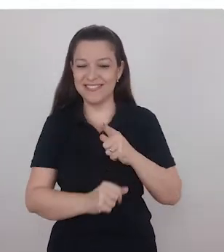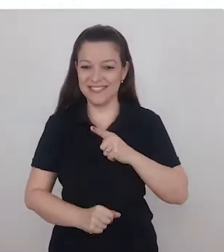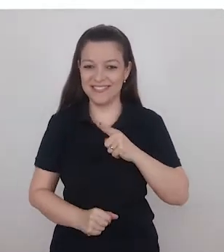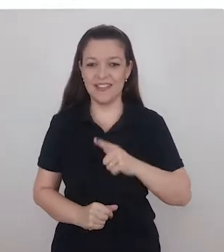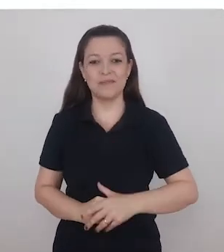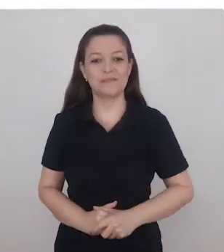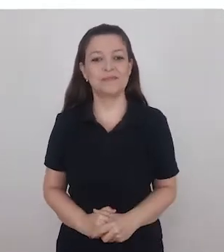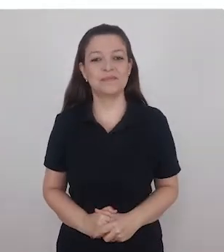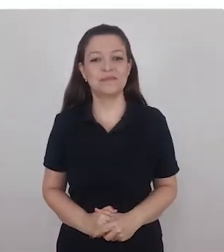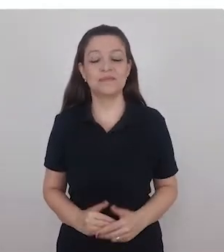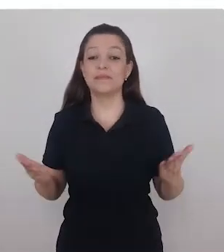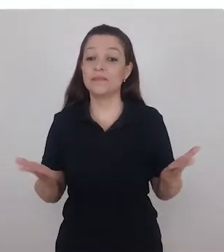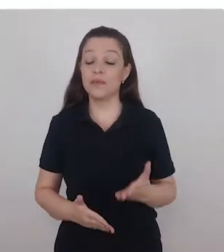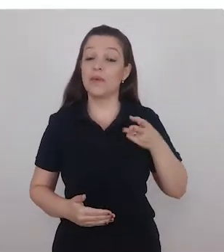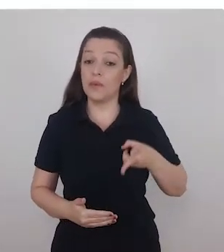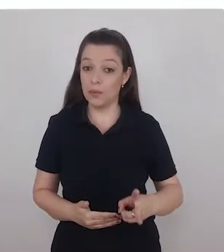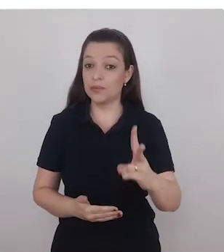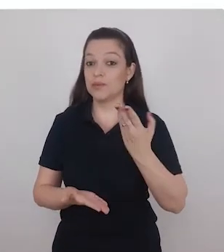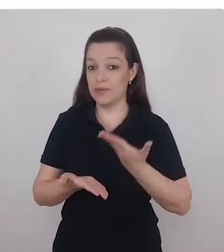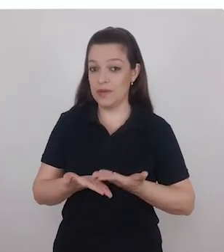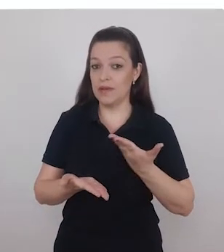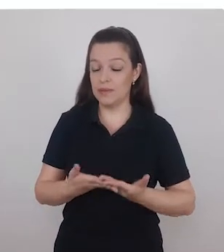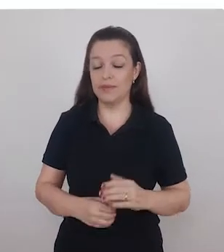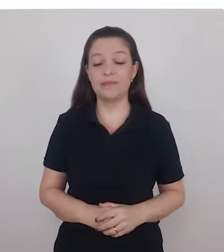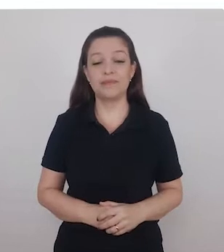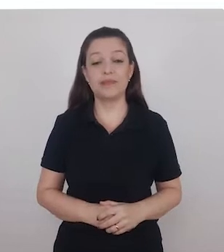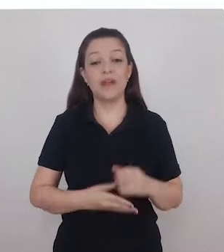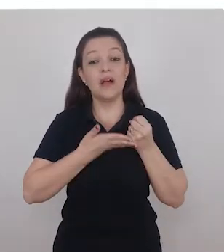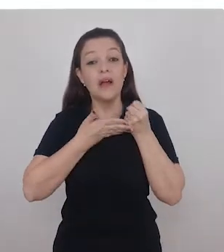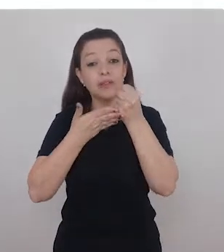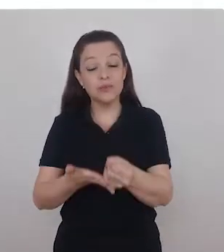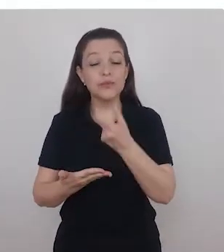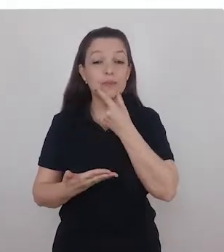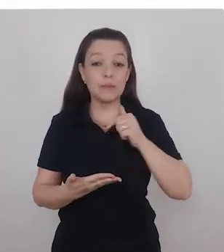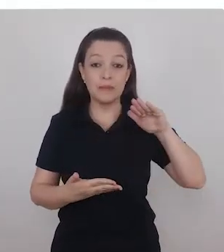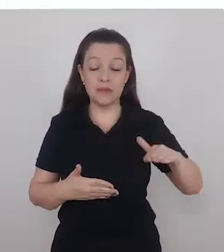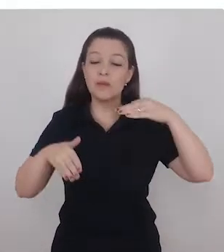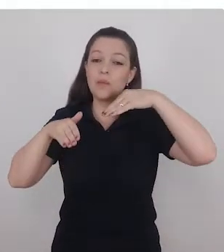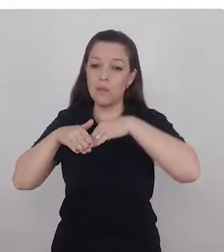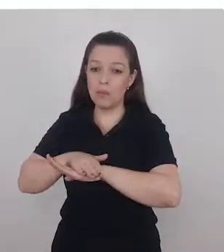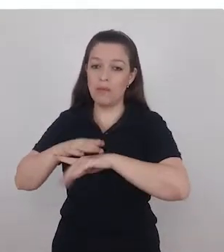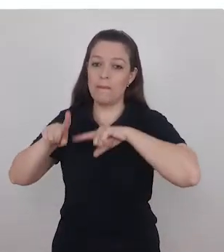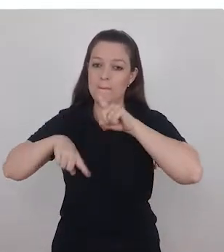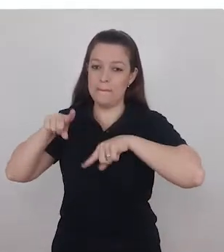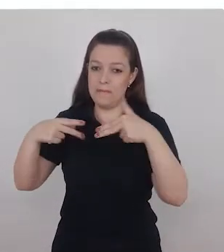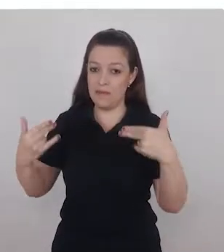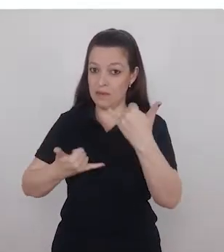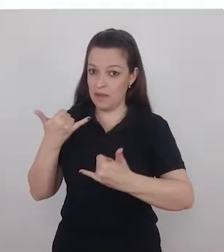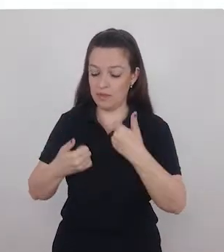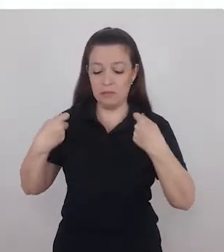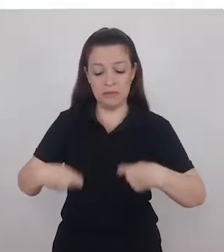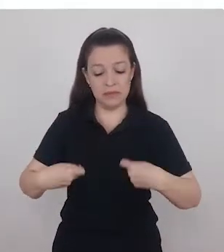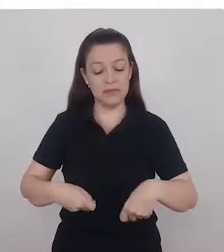mesmo? Então vamos lá, continuando a nossa aula. Ajude o menino a guardar seus brinquedos. Ele terá que